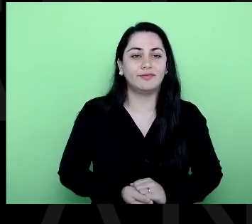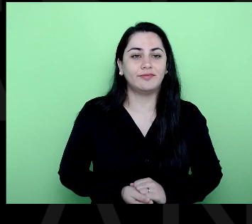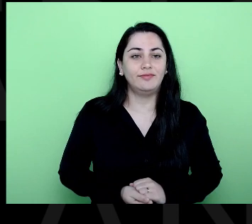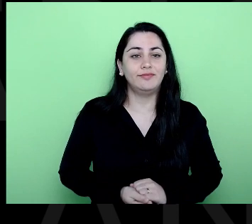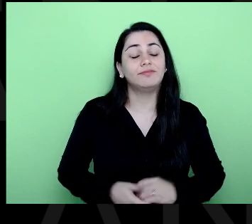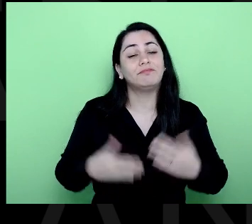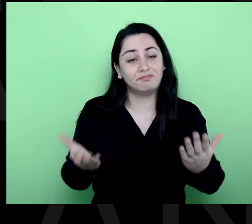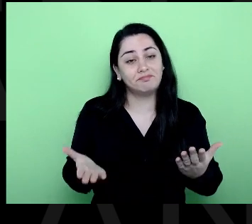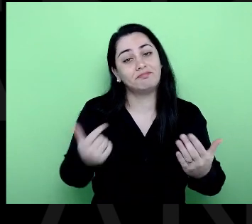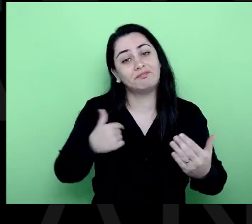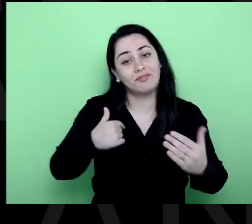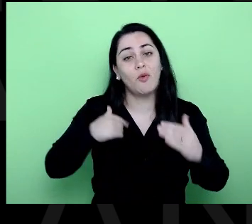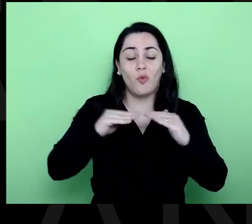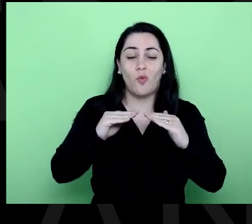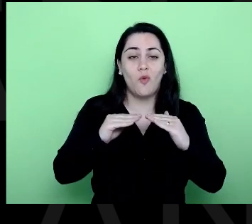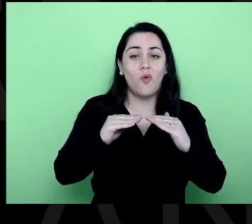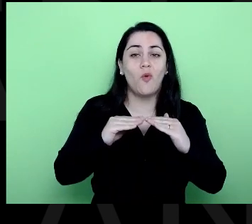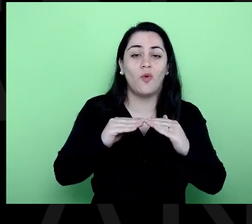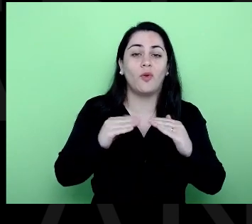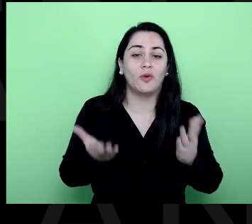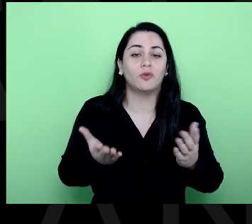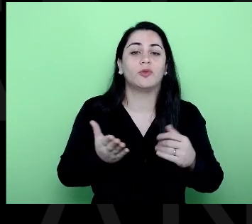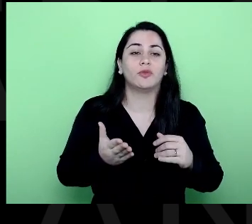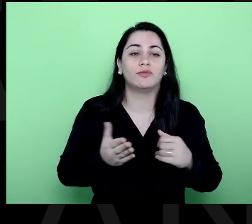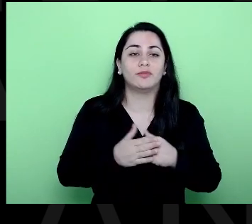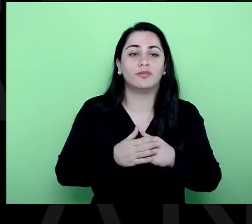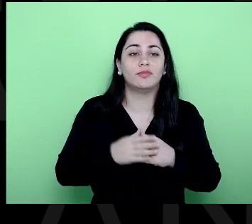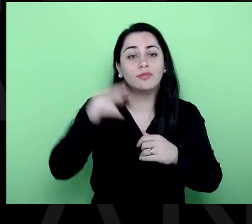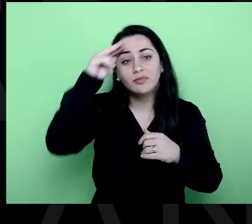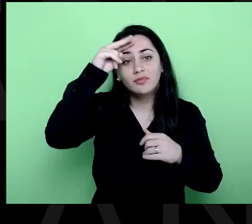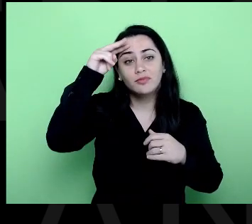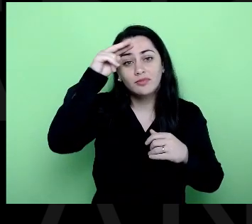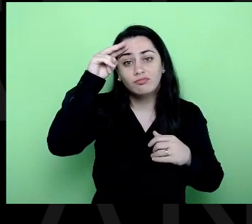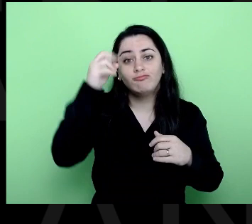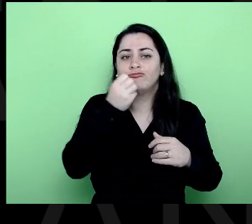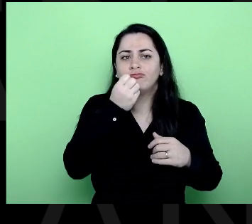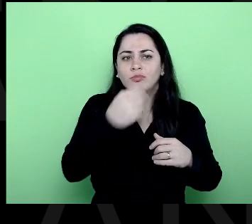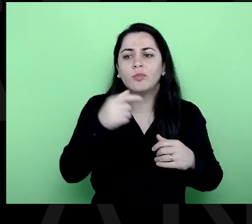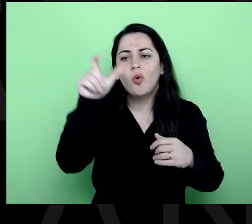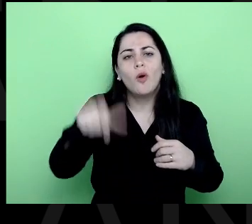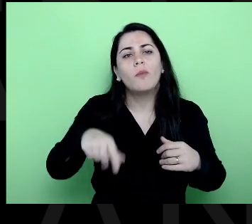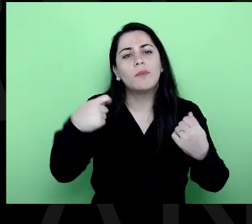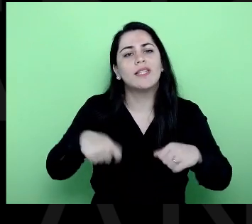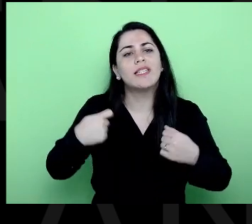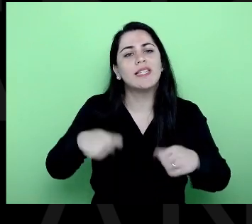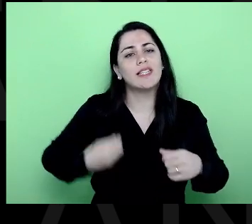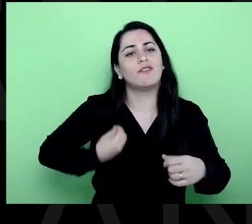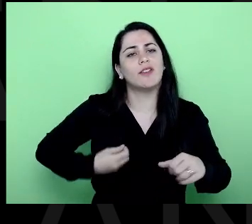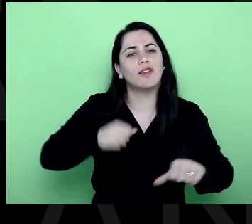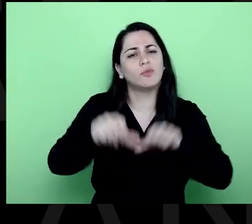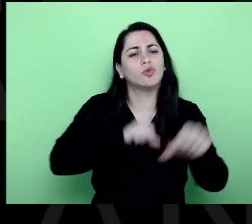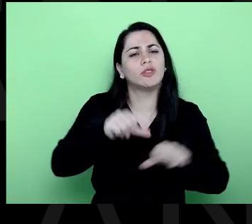Eu concordo, eu acho que um bom personagem, ele tem que ter tido uma vida excitante, né? Tem que ter os